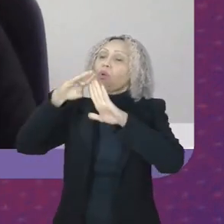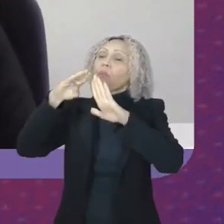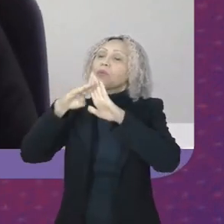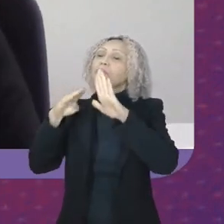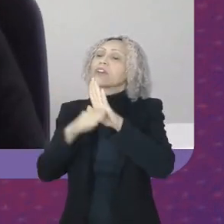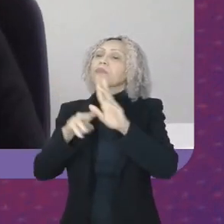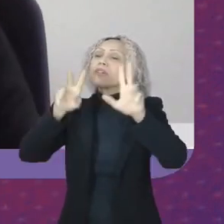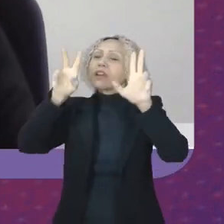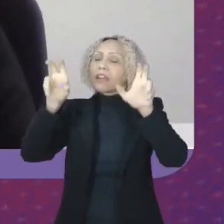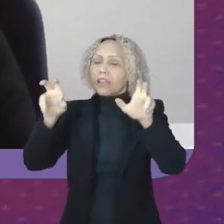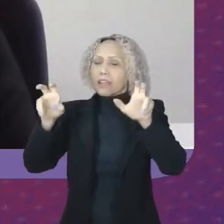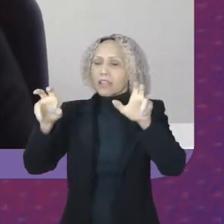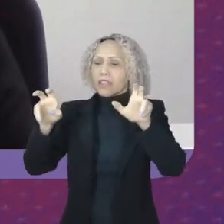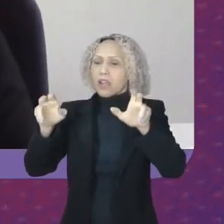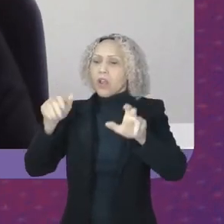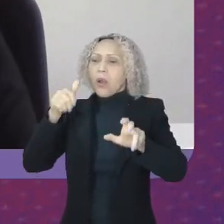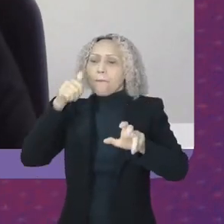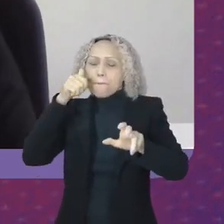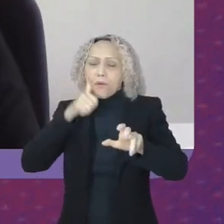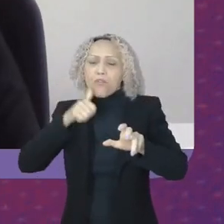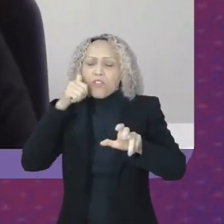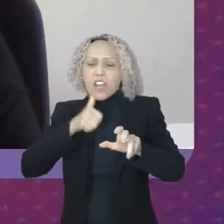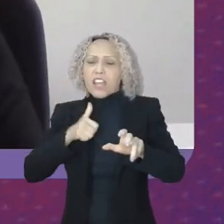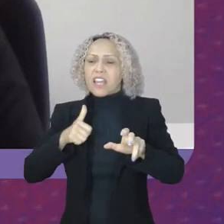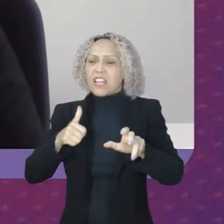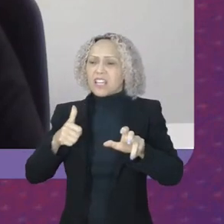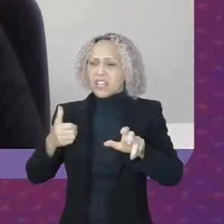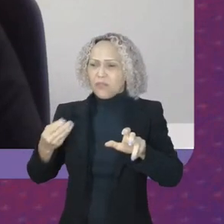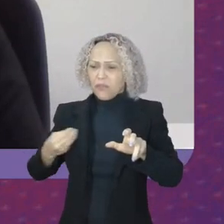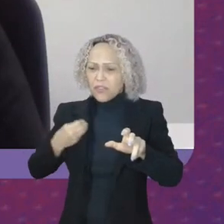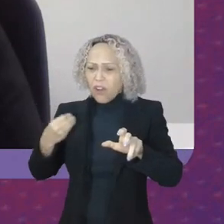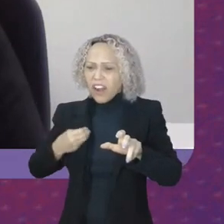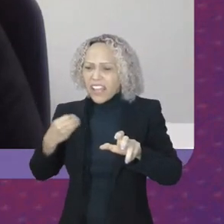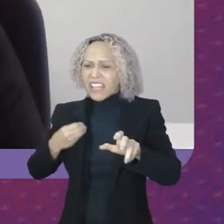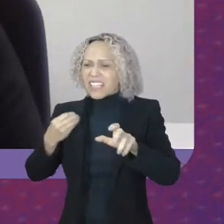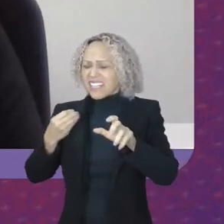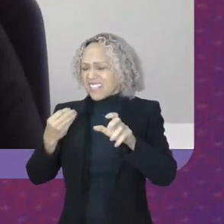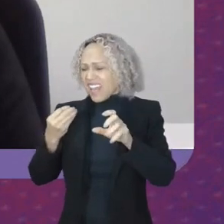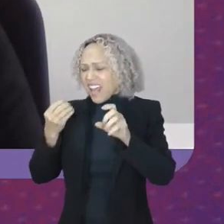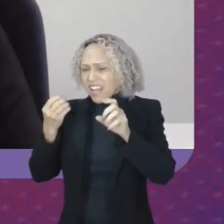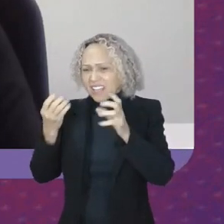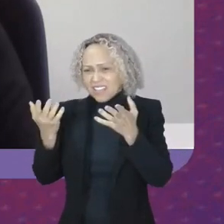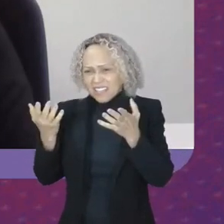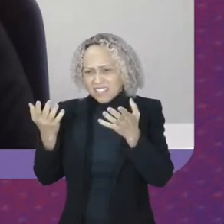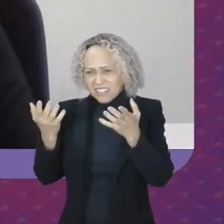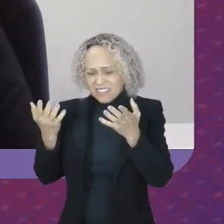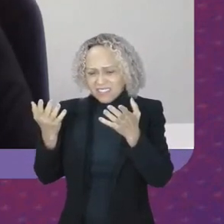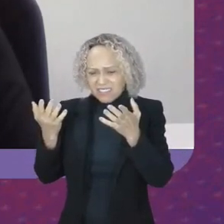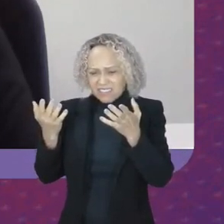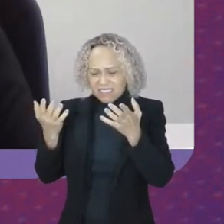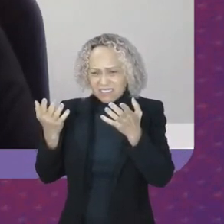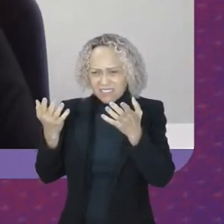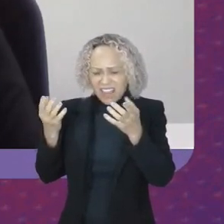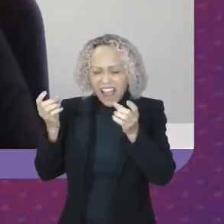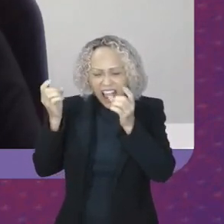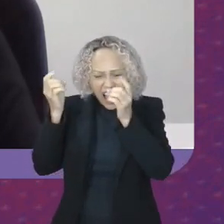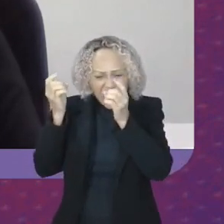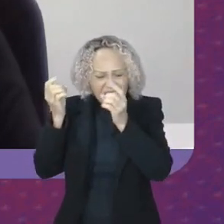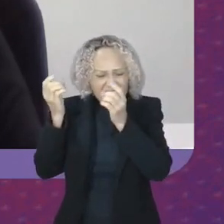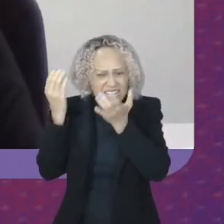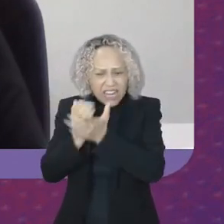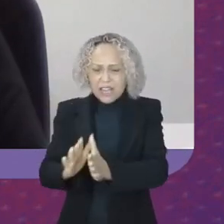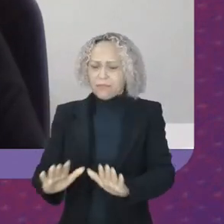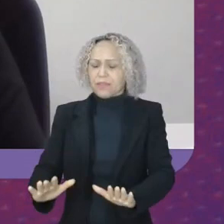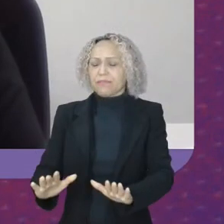está em destaque do Ministério das Mulheres, dizendo que as mulheres querem ter